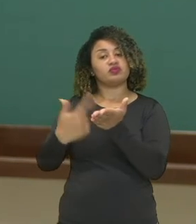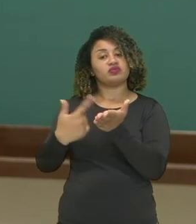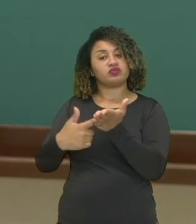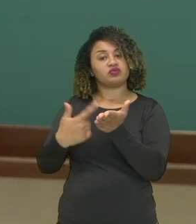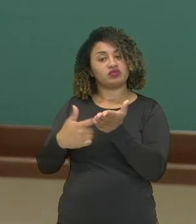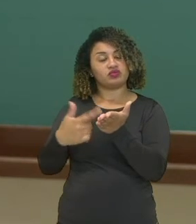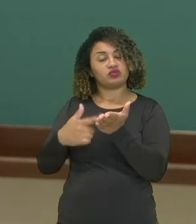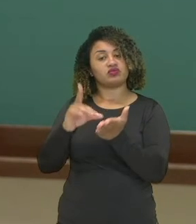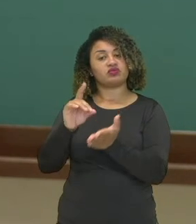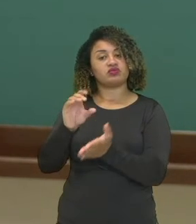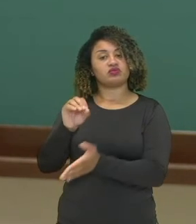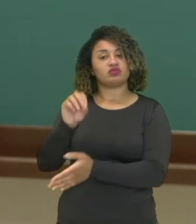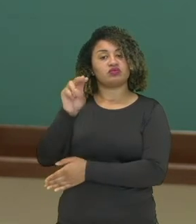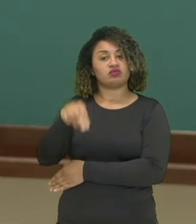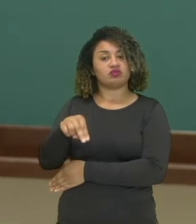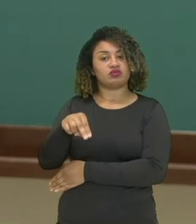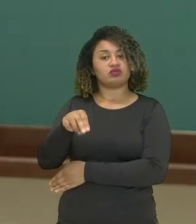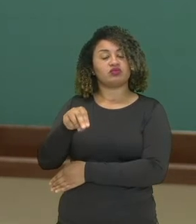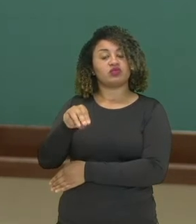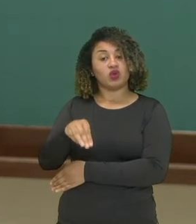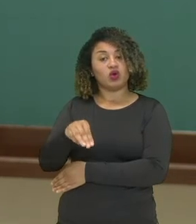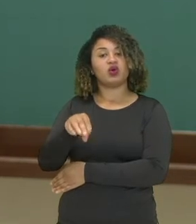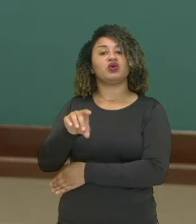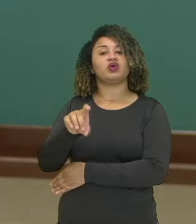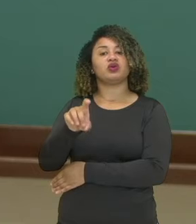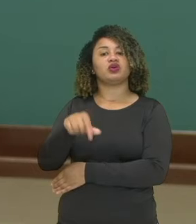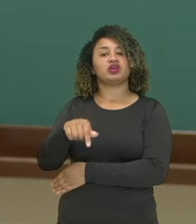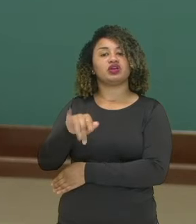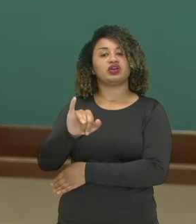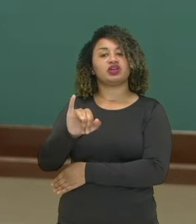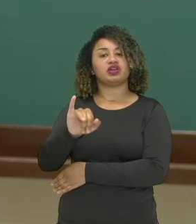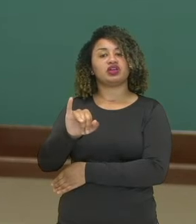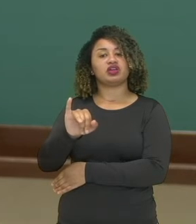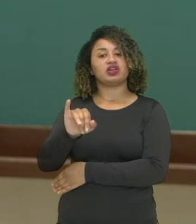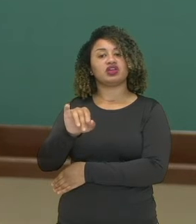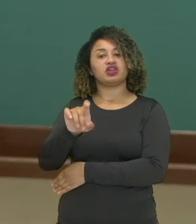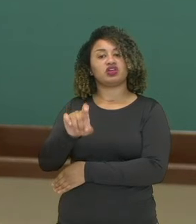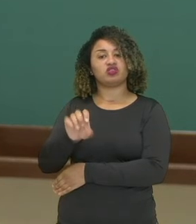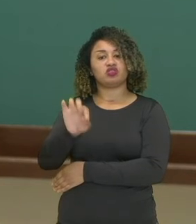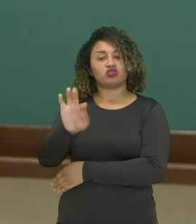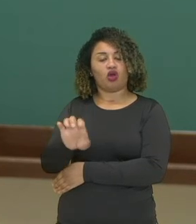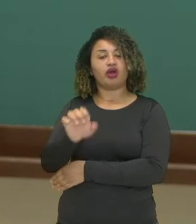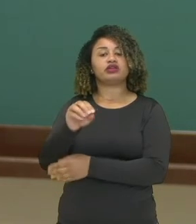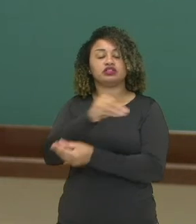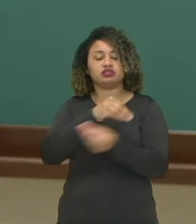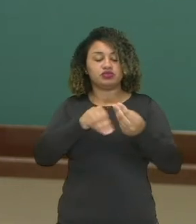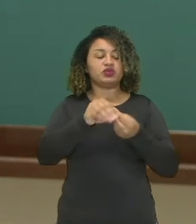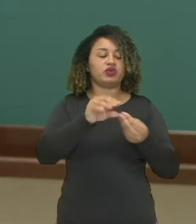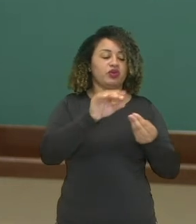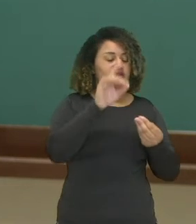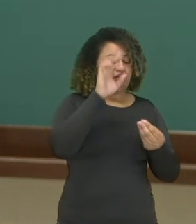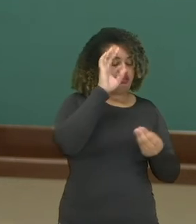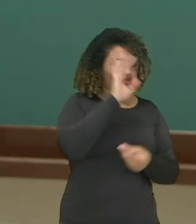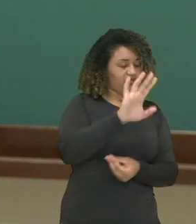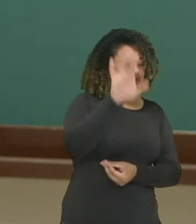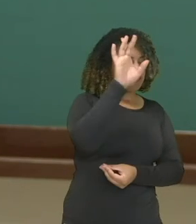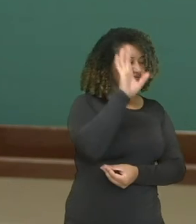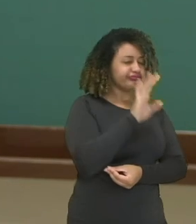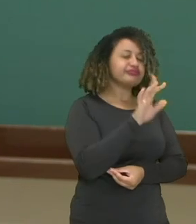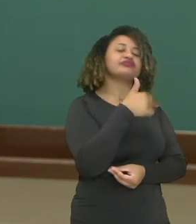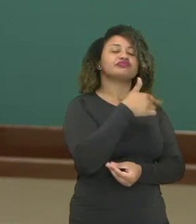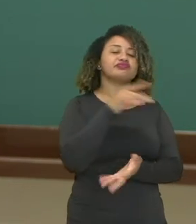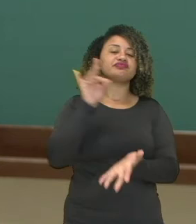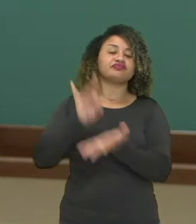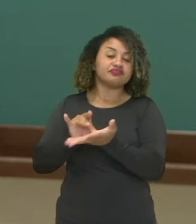do Don Quixote, esse que misturou a realidade com a fantasia e saiu com o seu cavalo para